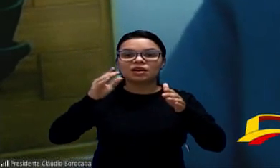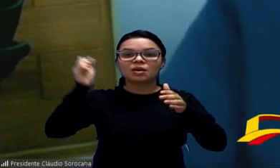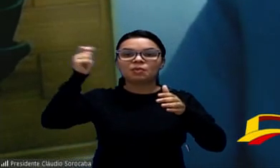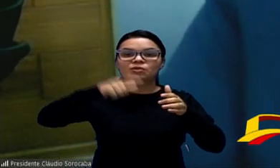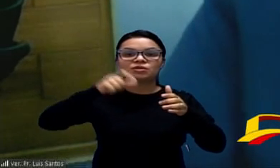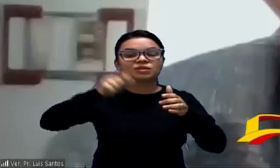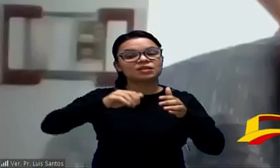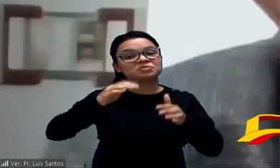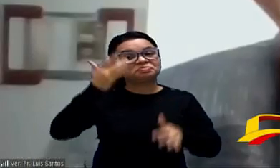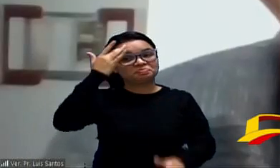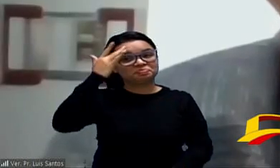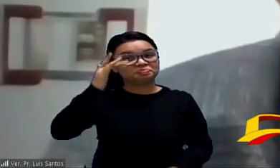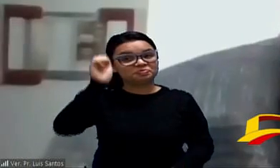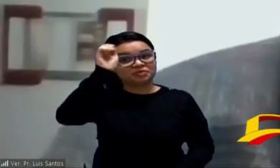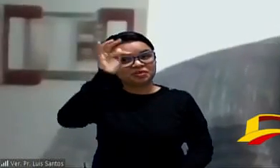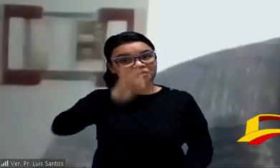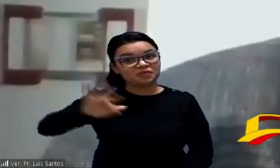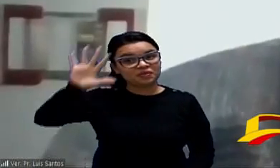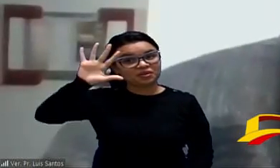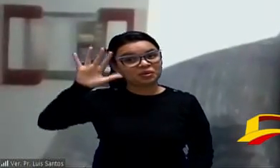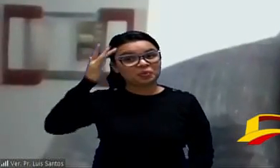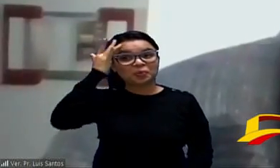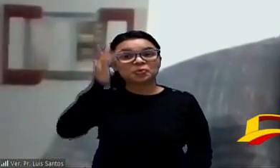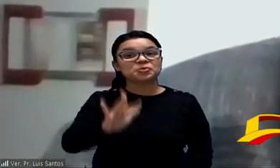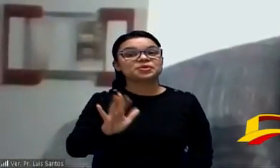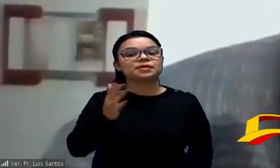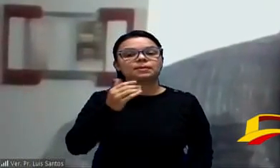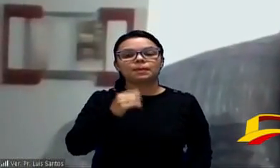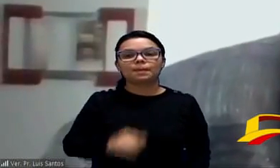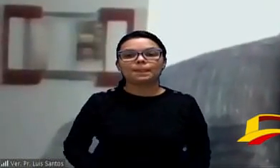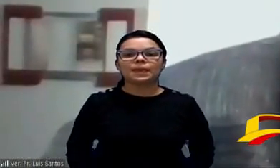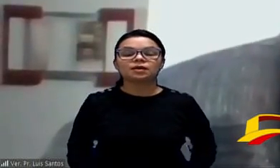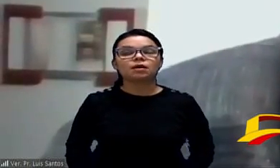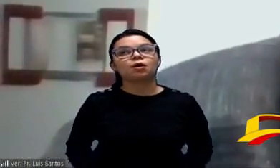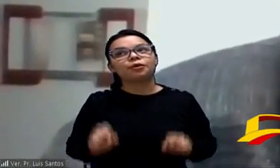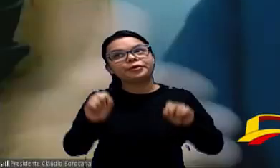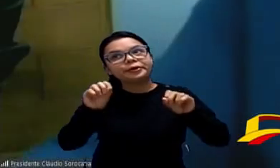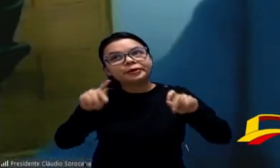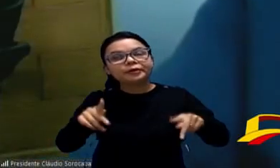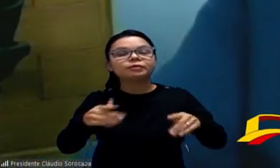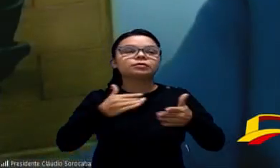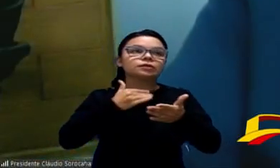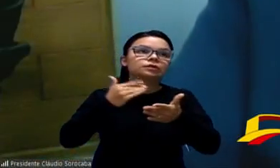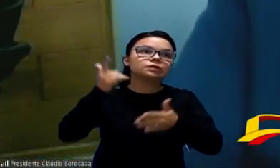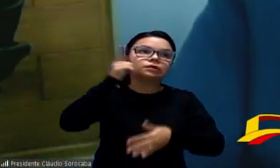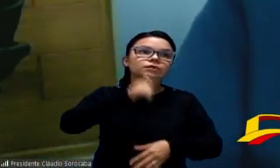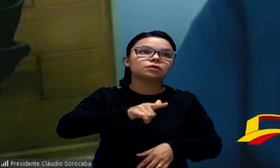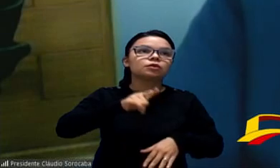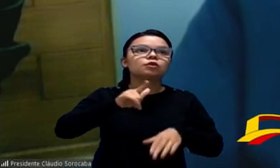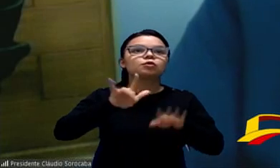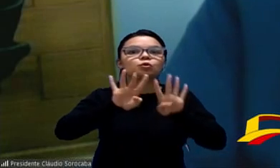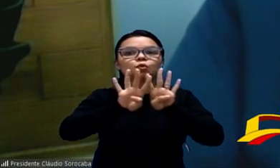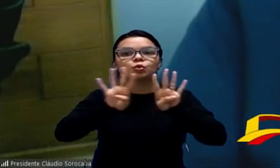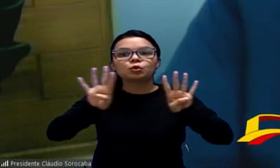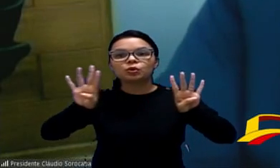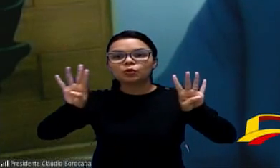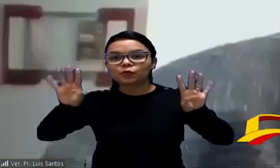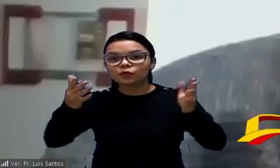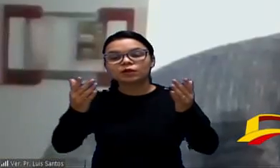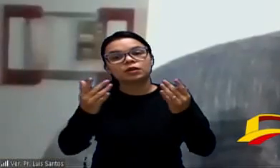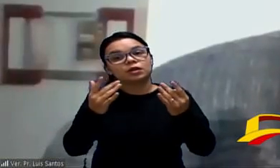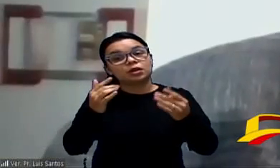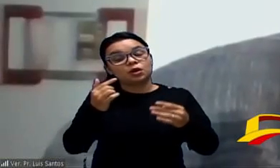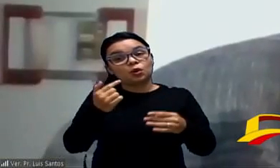Né? Ok, então vamos continuar a ter as filas quilométricas nas calçadas. Eu só quero dizer para não... Eu estou tentando achar